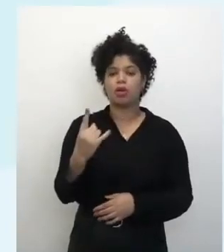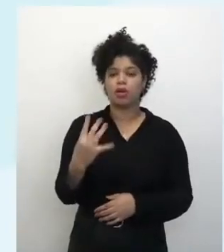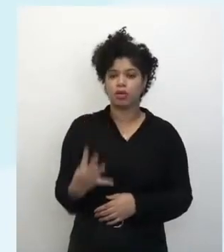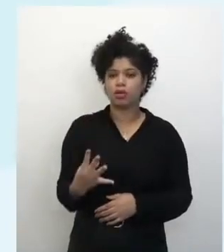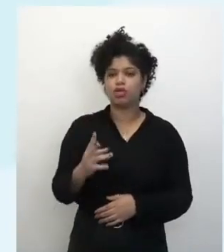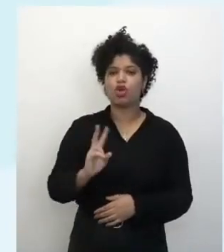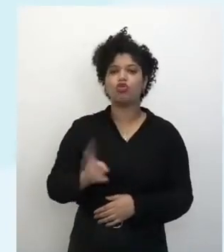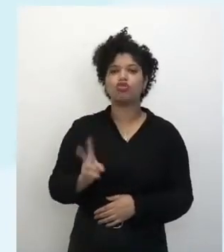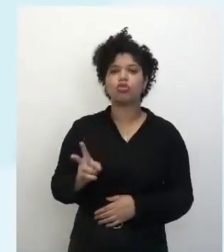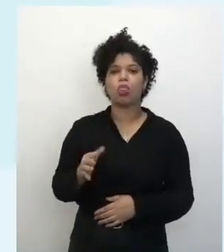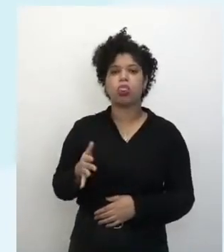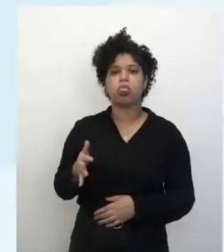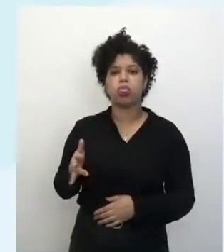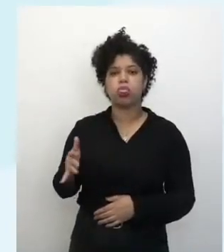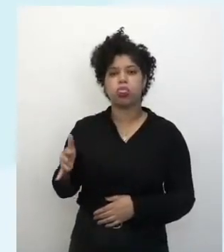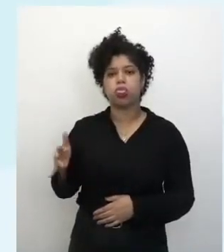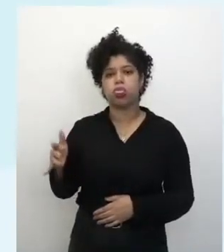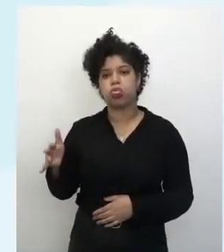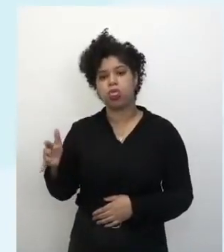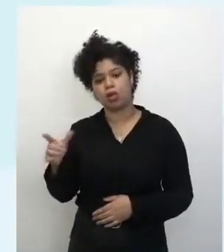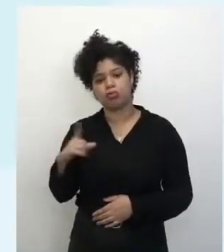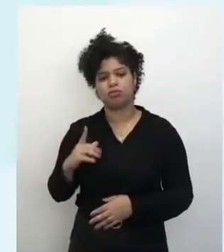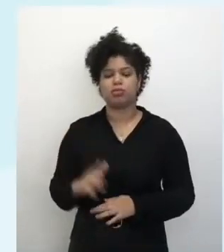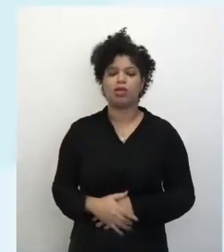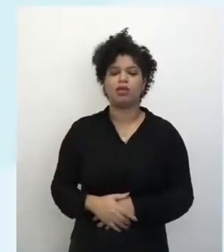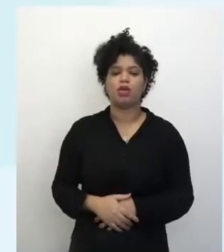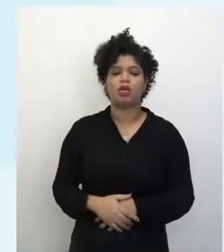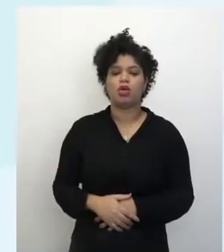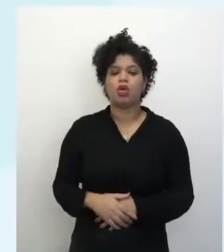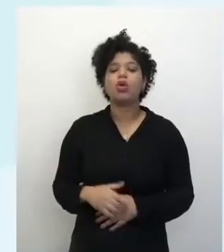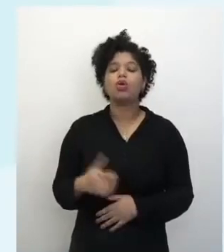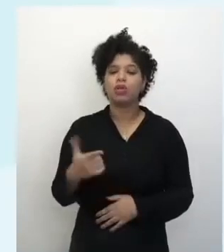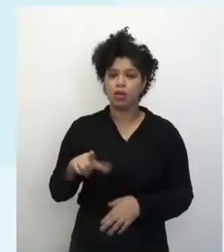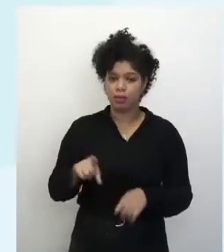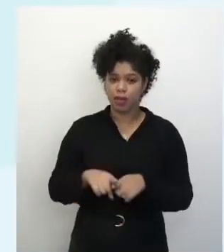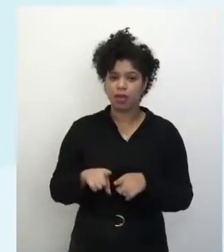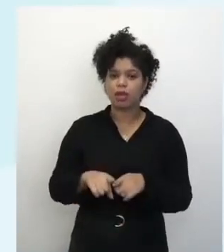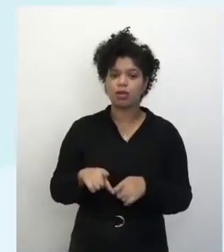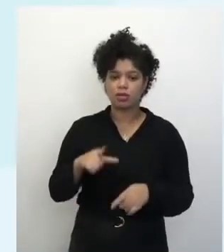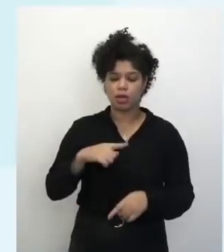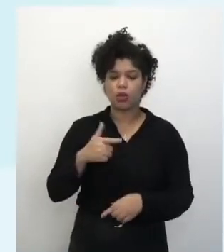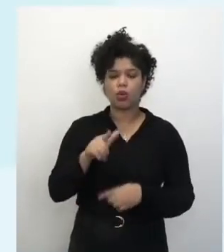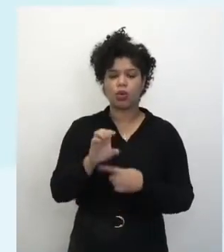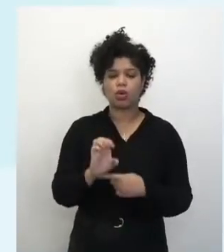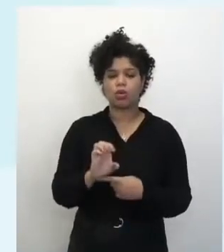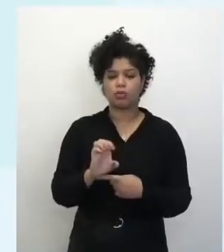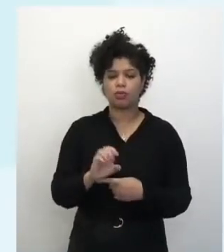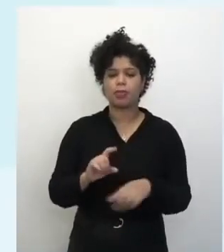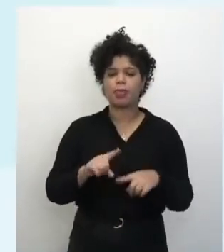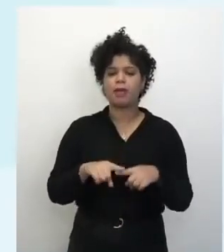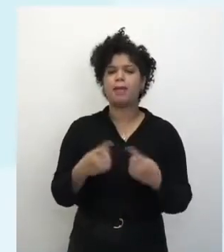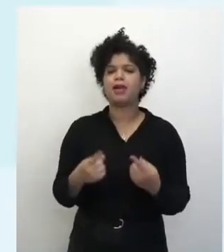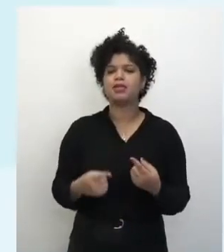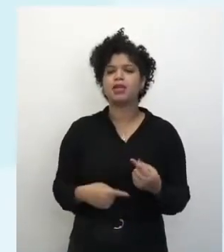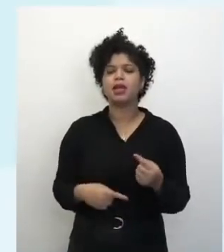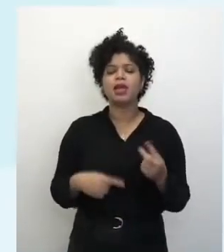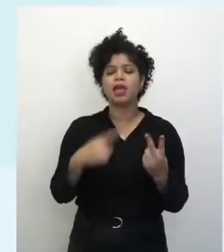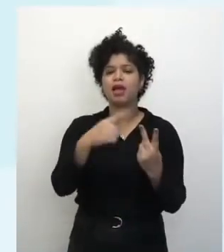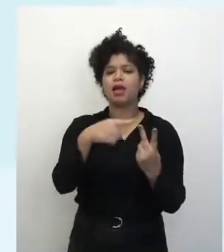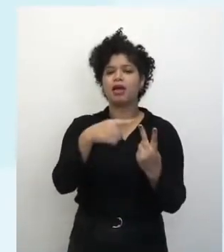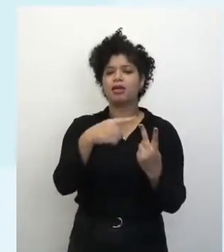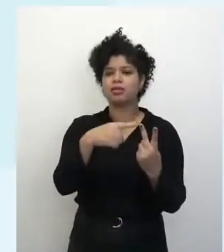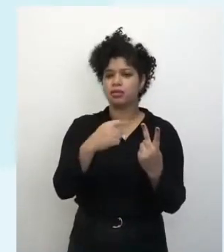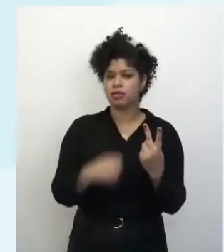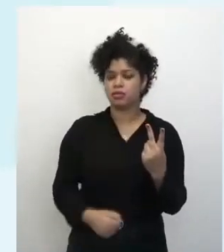continua eternamente, tá bom? O e, que é o número de Euler, também, tá? Ou Euler, também. Agora, e raiz, professora?